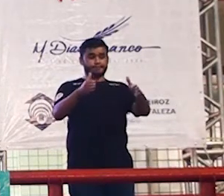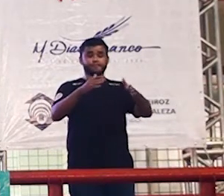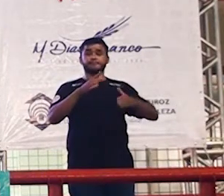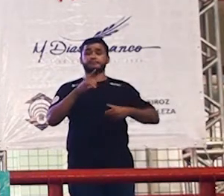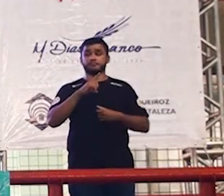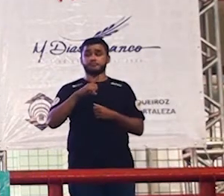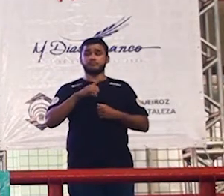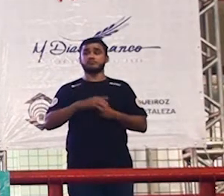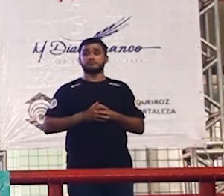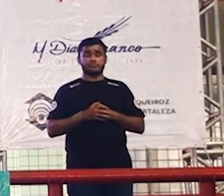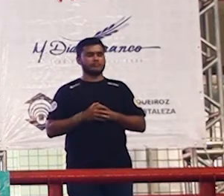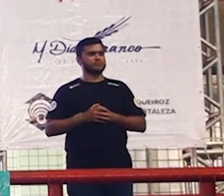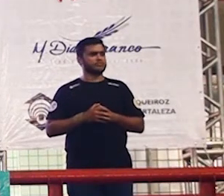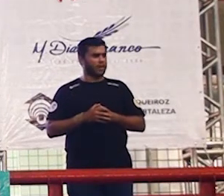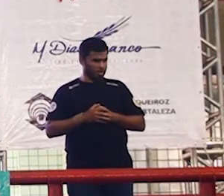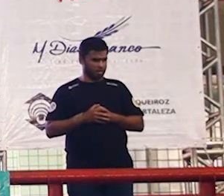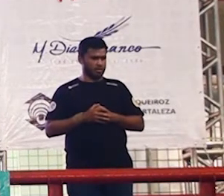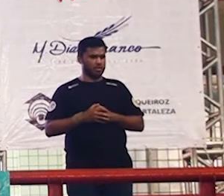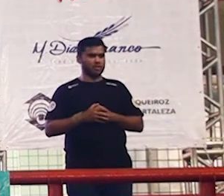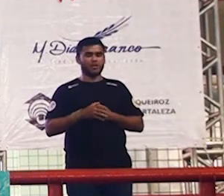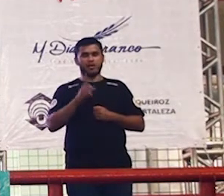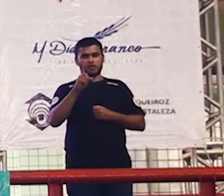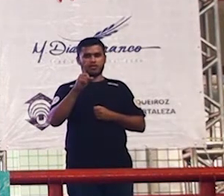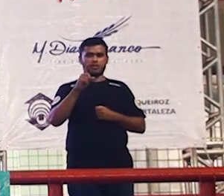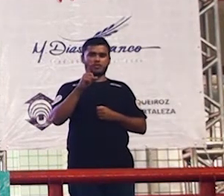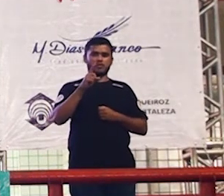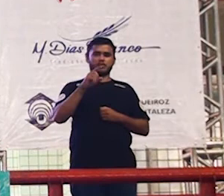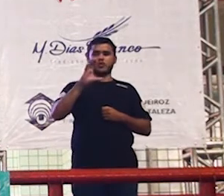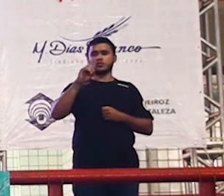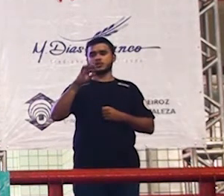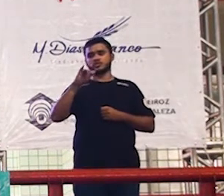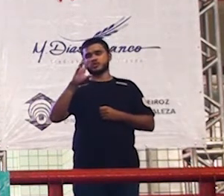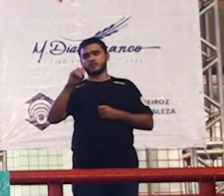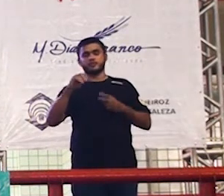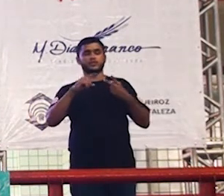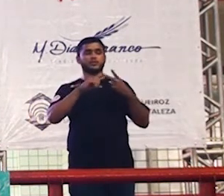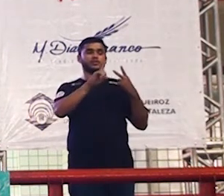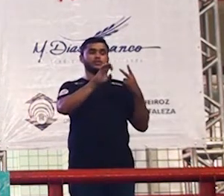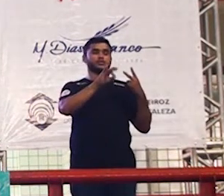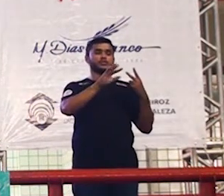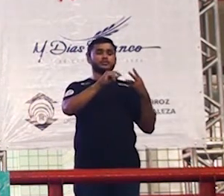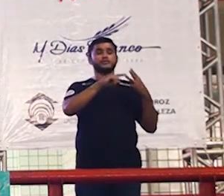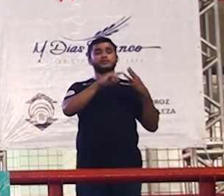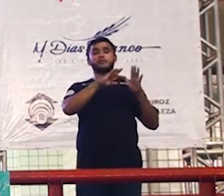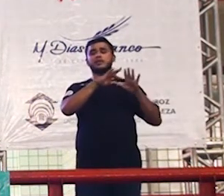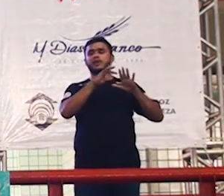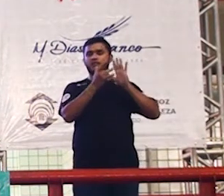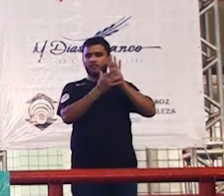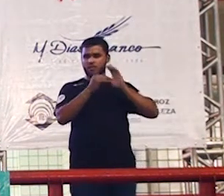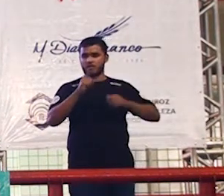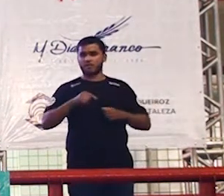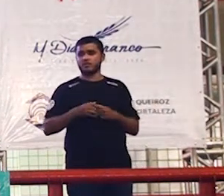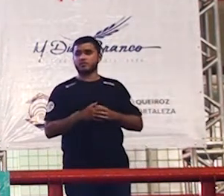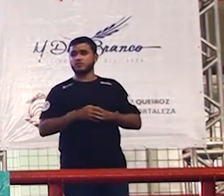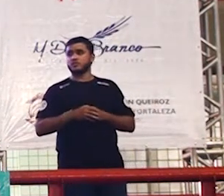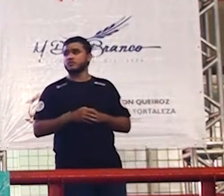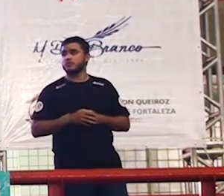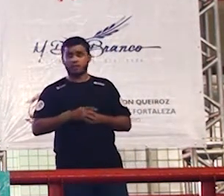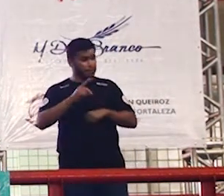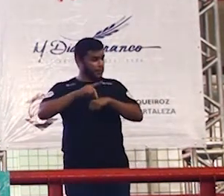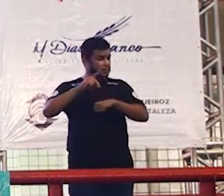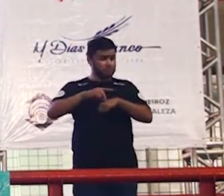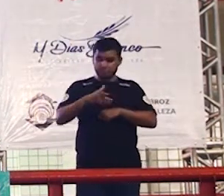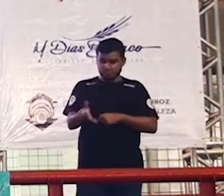sua pedra no rio. Ela é metafórica, ela é conotativa ou ela é denotativa? Pedra é